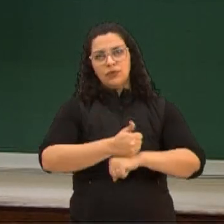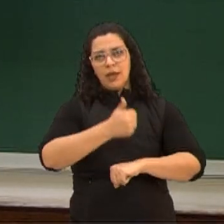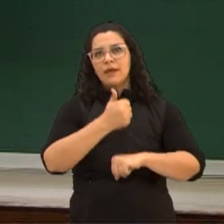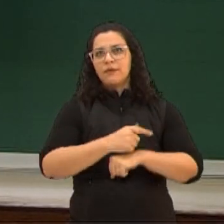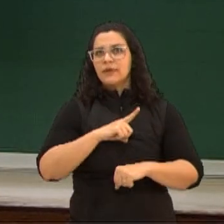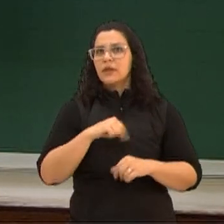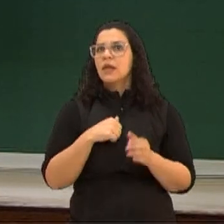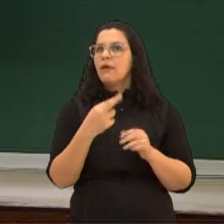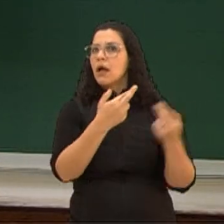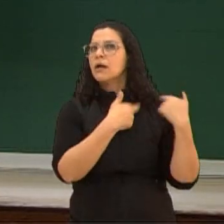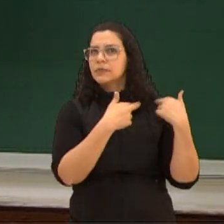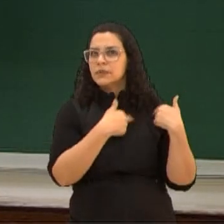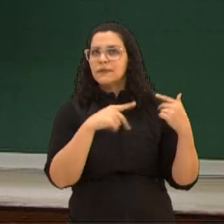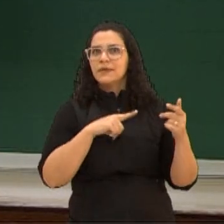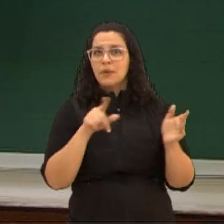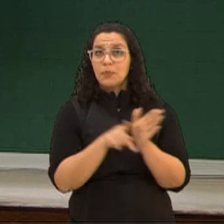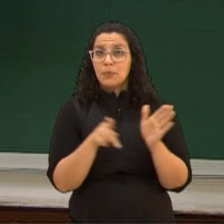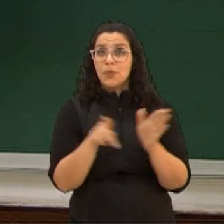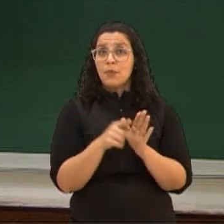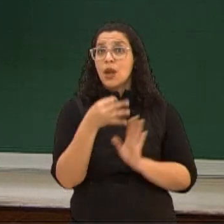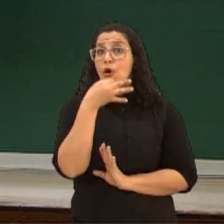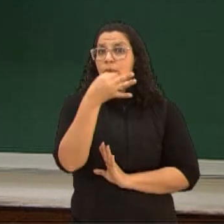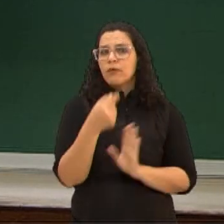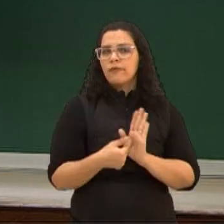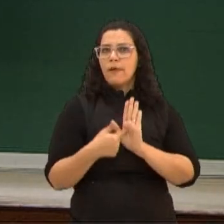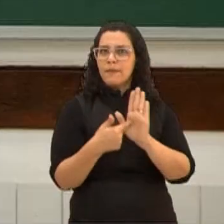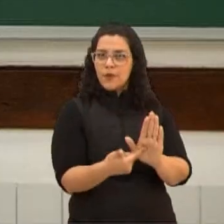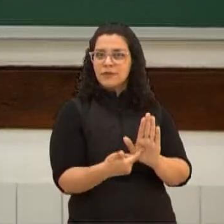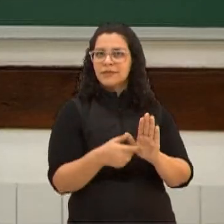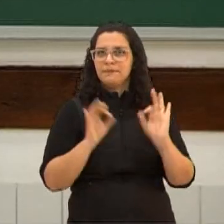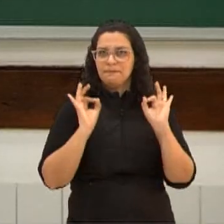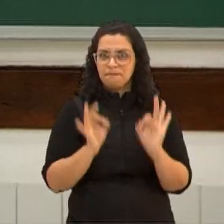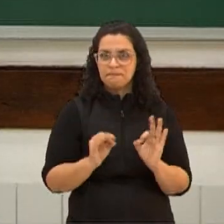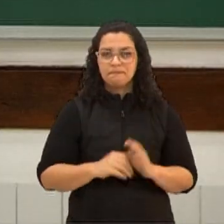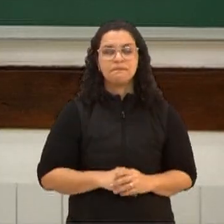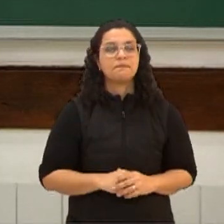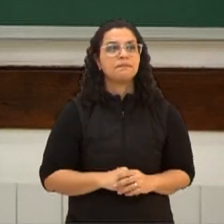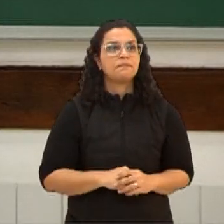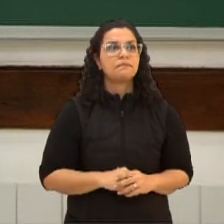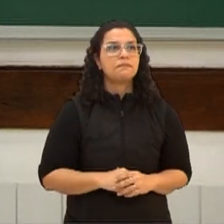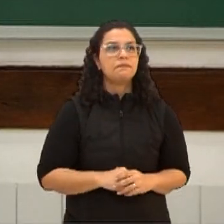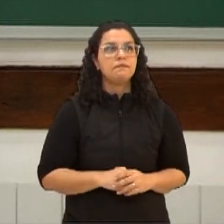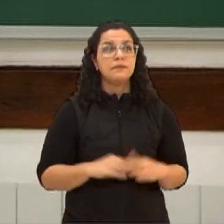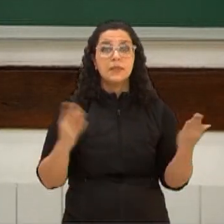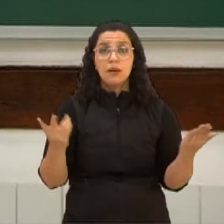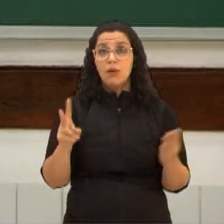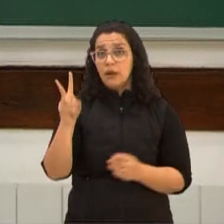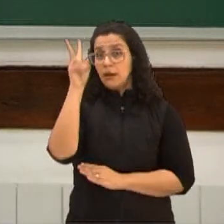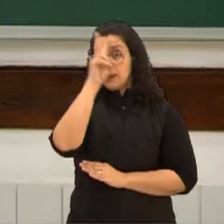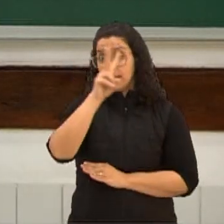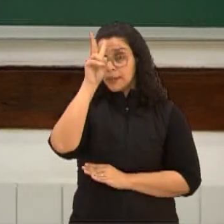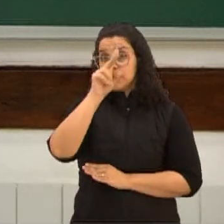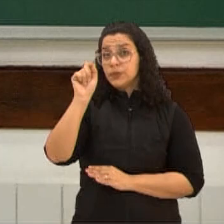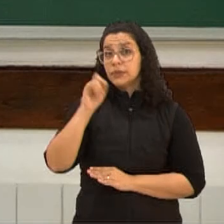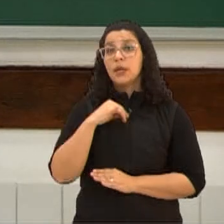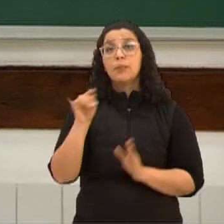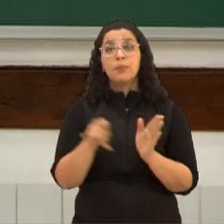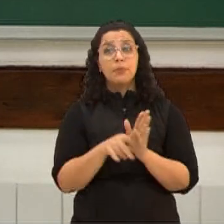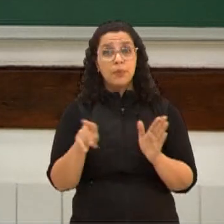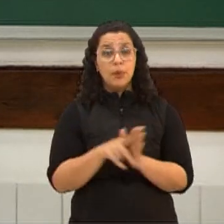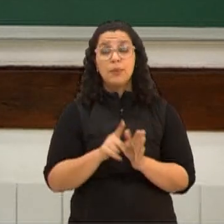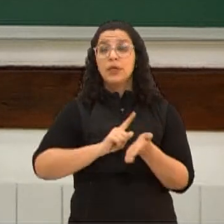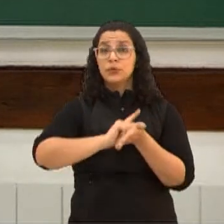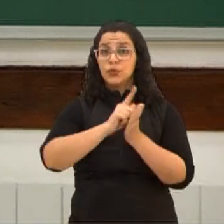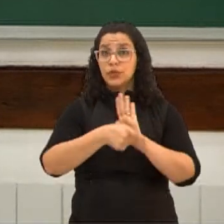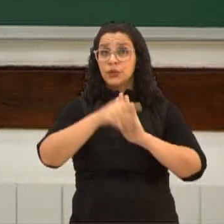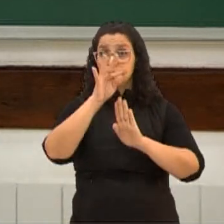ele que se responsabiliza por essa opinião do periódico, ok? E o editorial é um